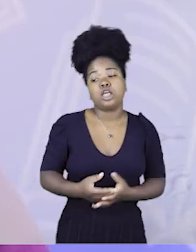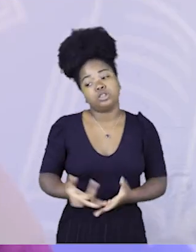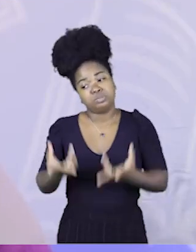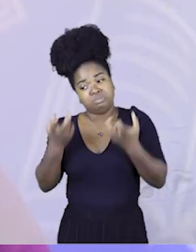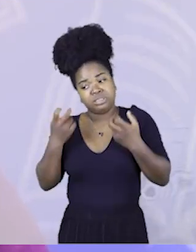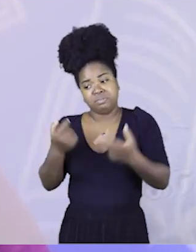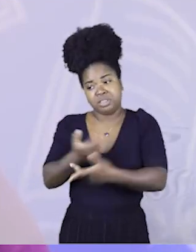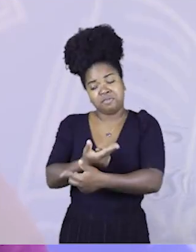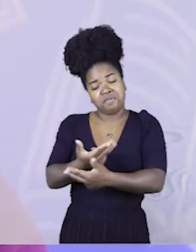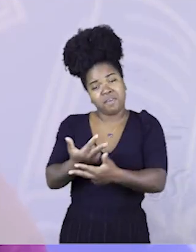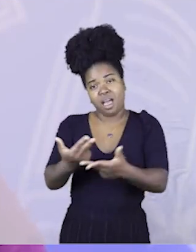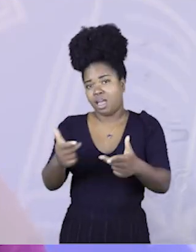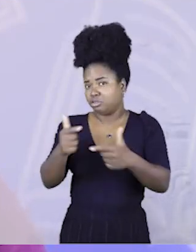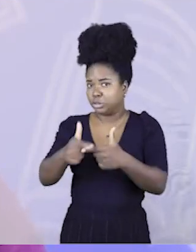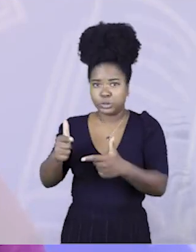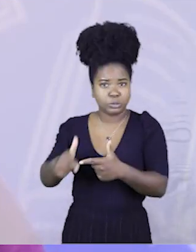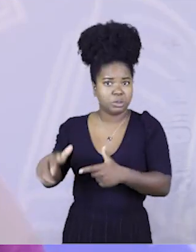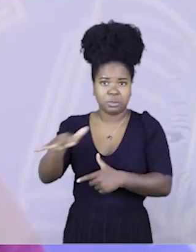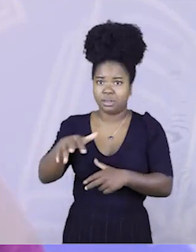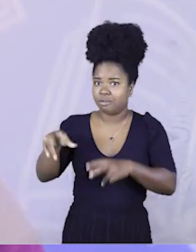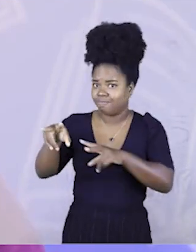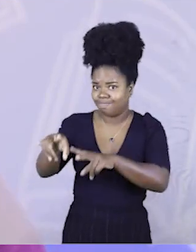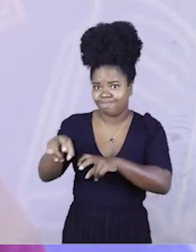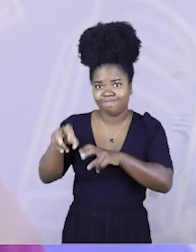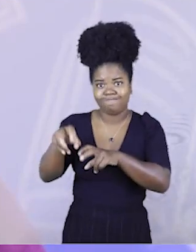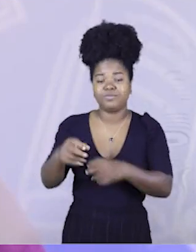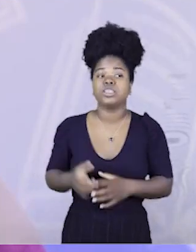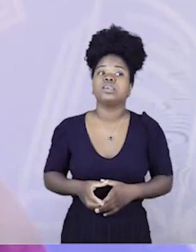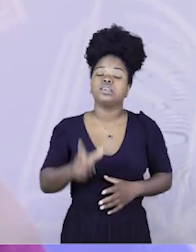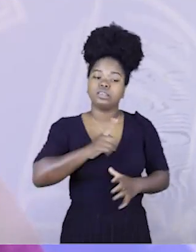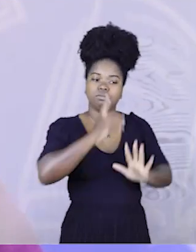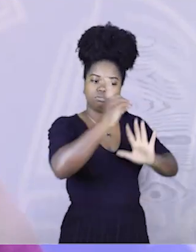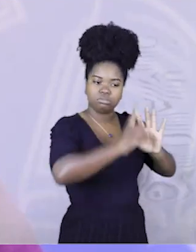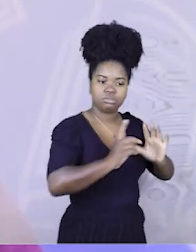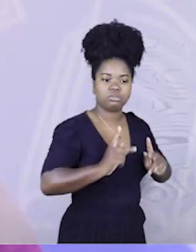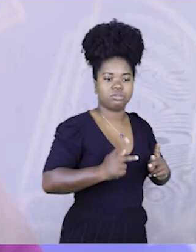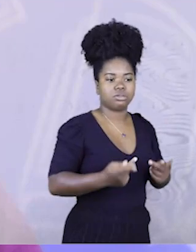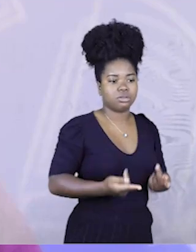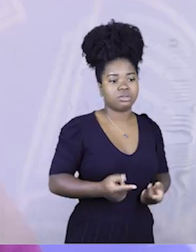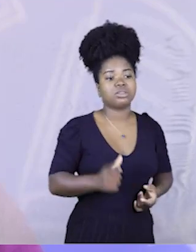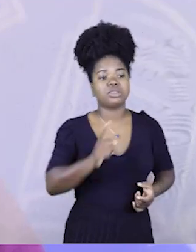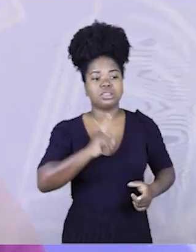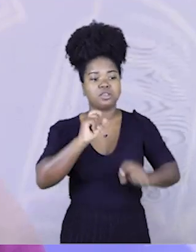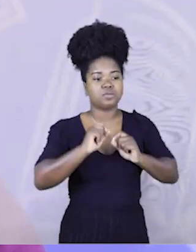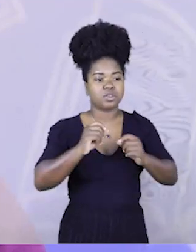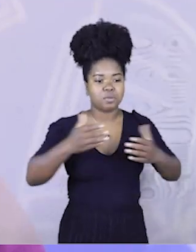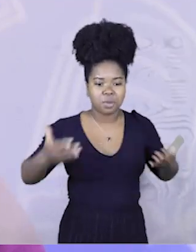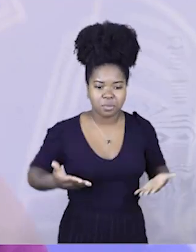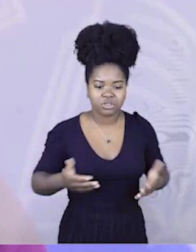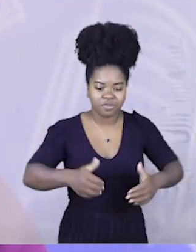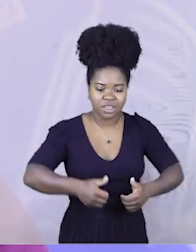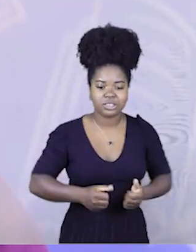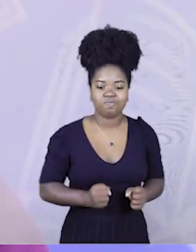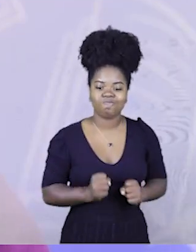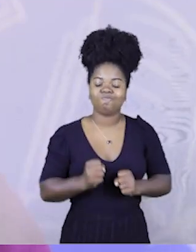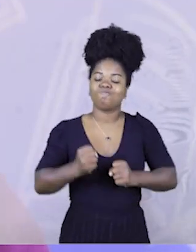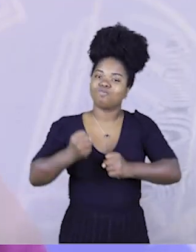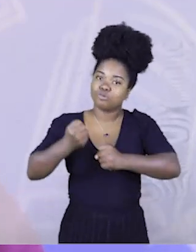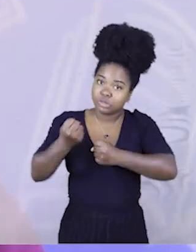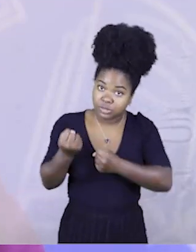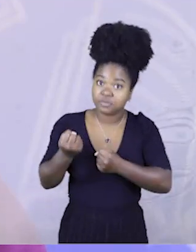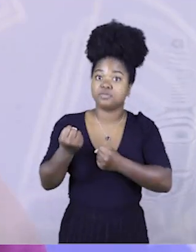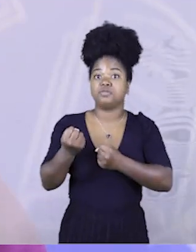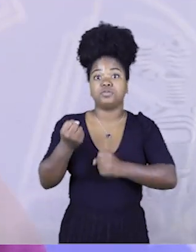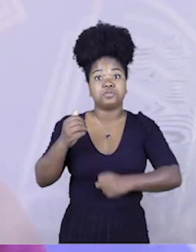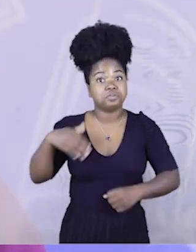agrários, e lidar com a agenda de violações de direitos humanos exige de nós uma política e uma ação transversal, né? Não seria